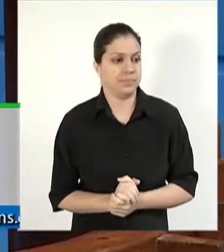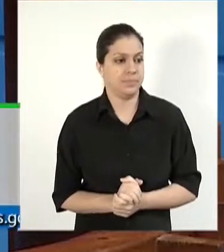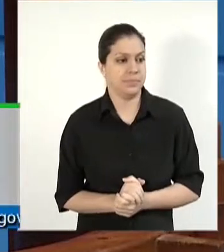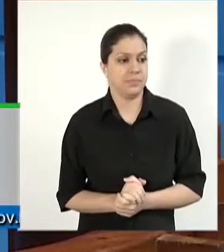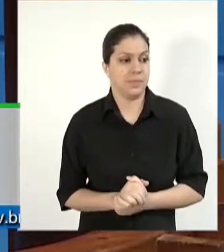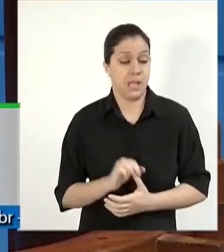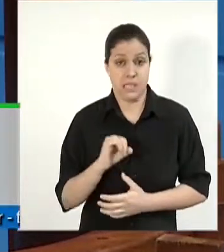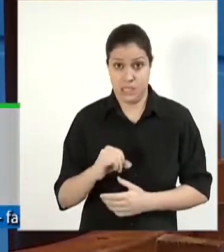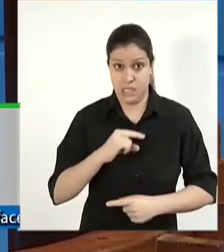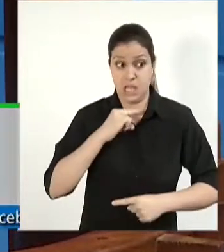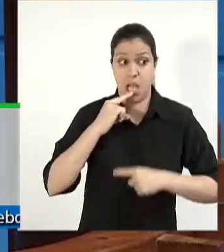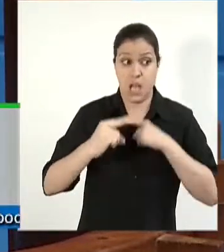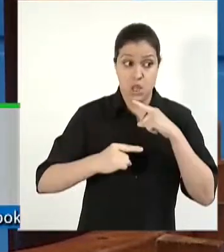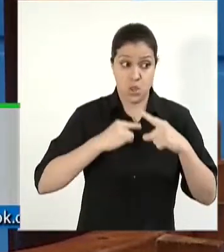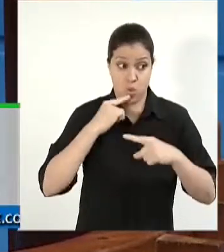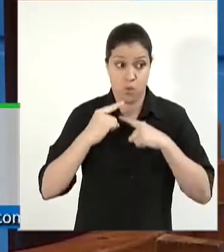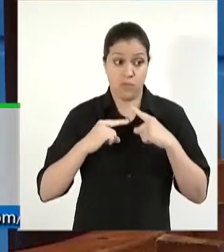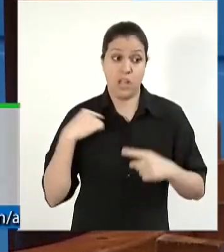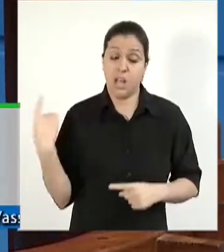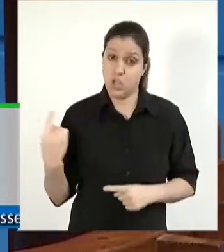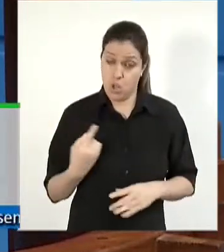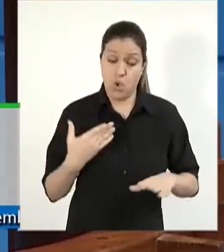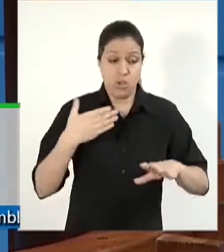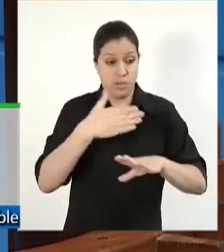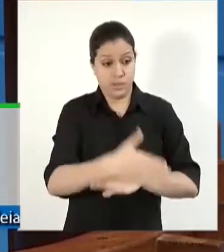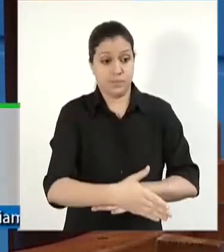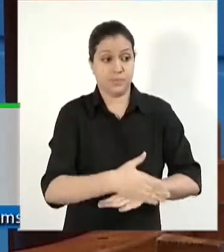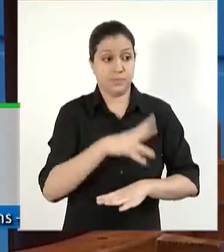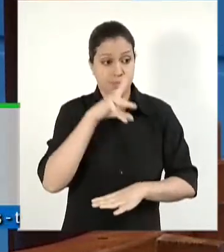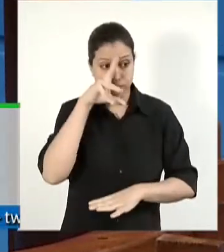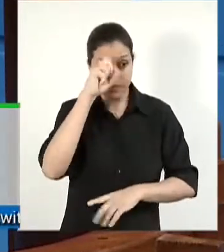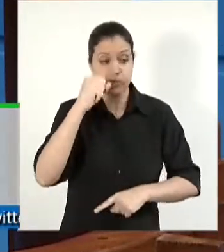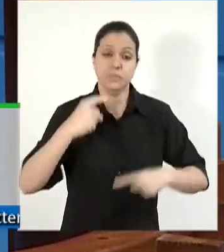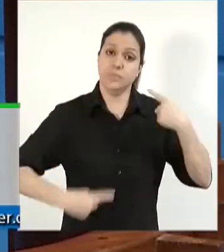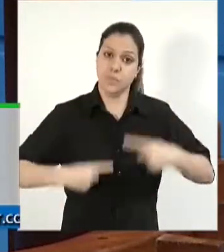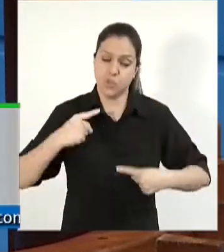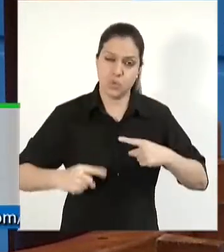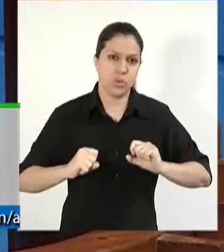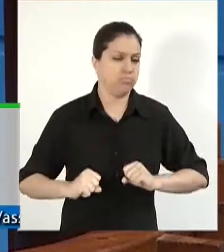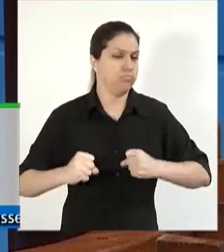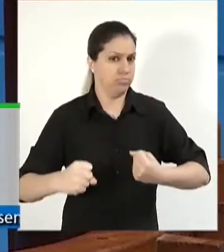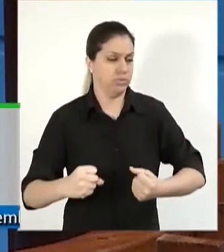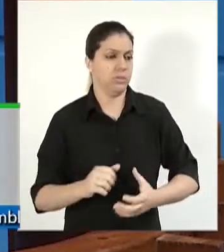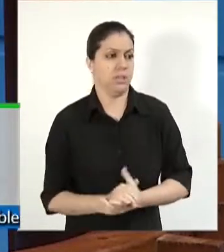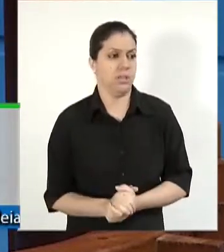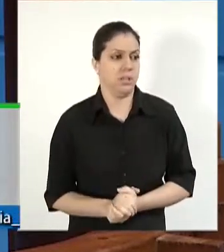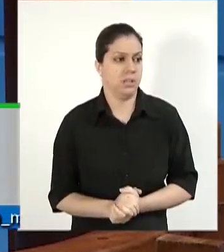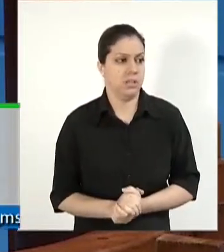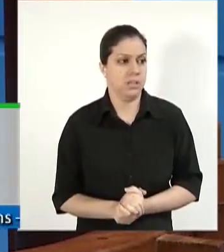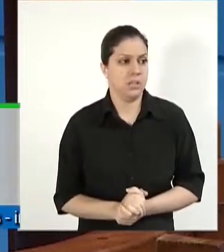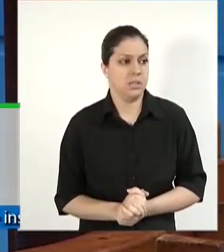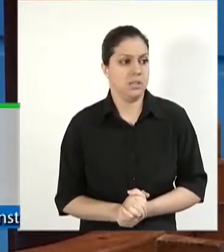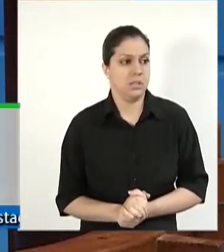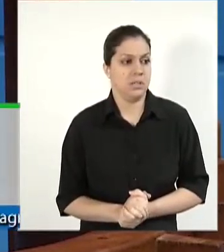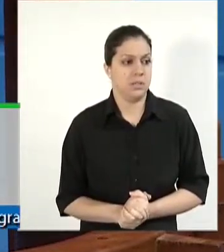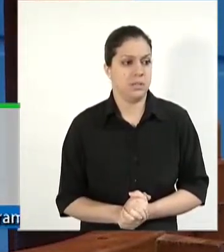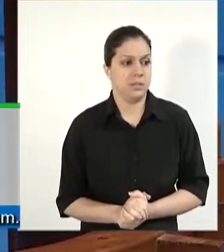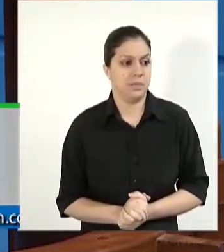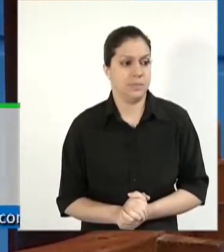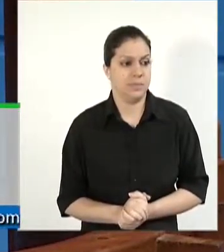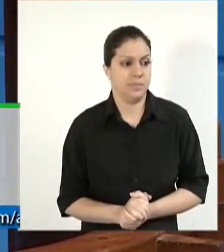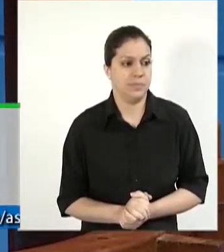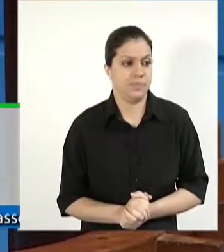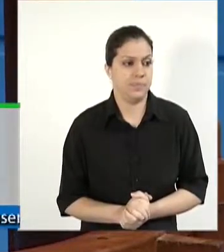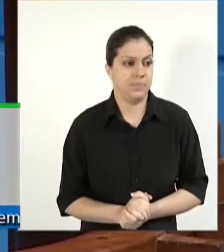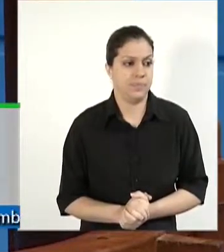uma prerrogativa para essa casa, para fortalecer as discussões, os embates de Vossas Excelências, estarei aqui